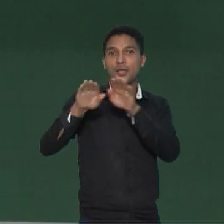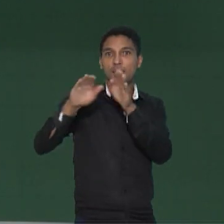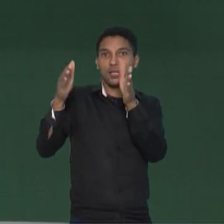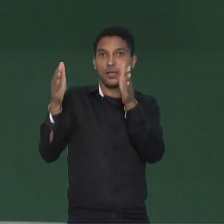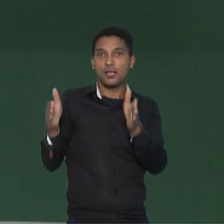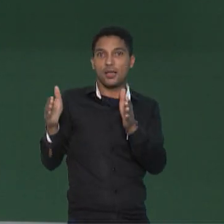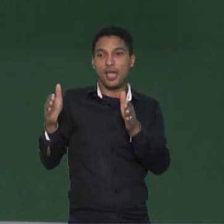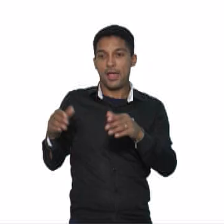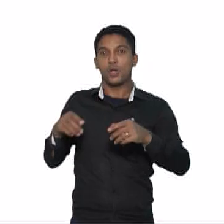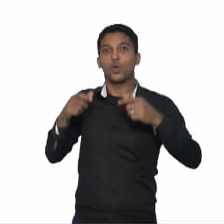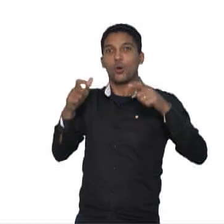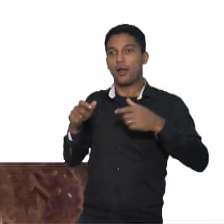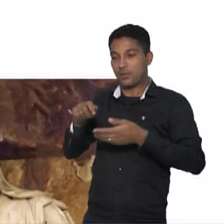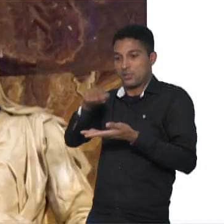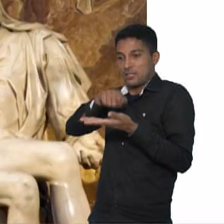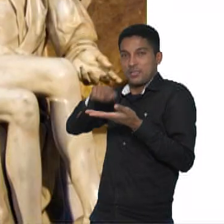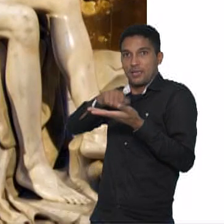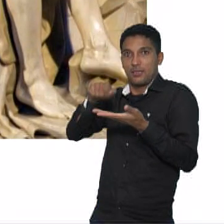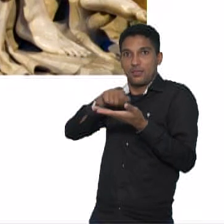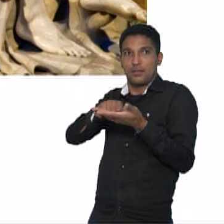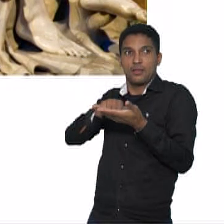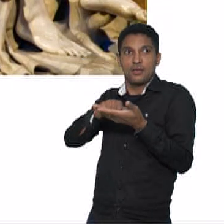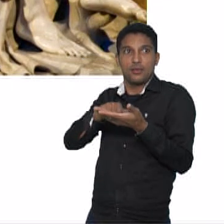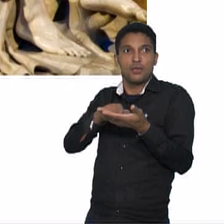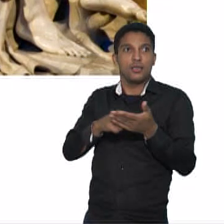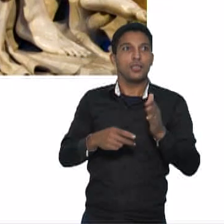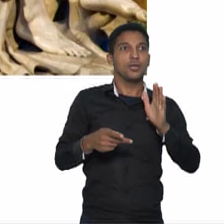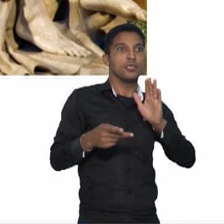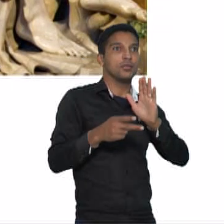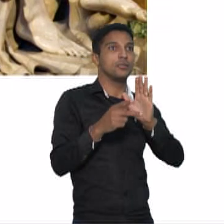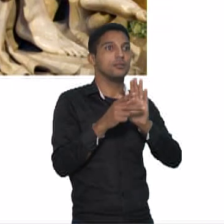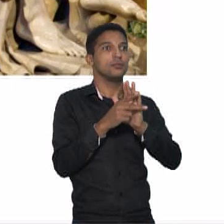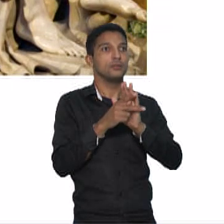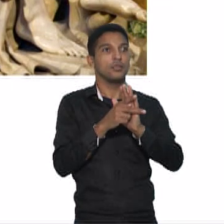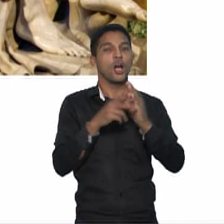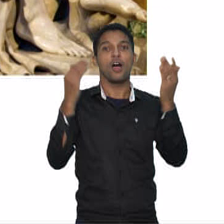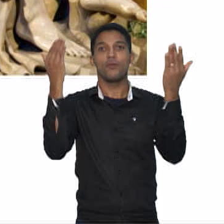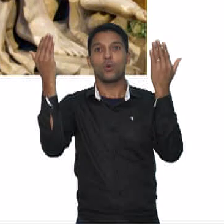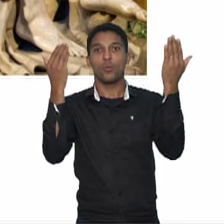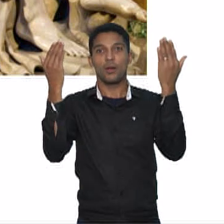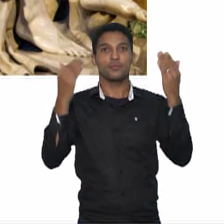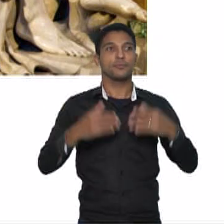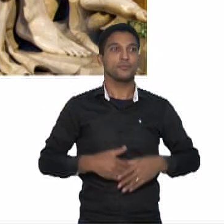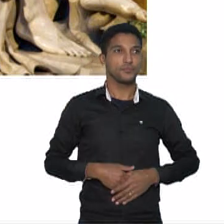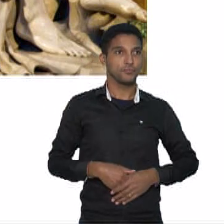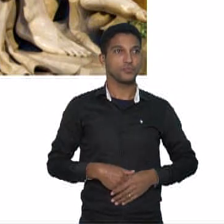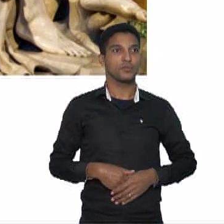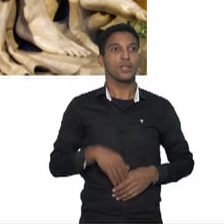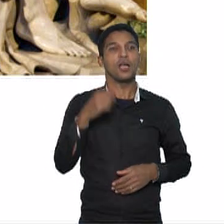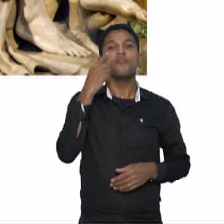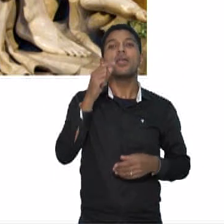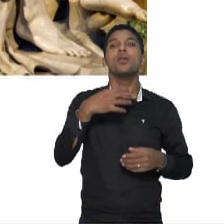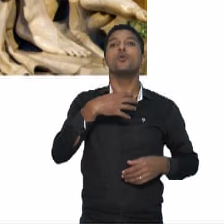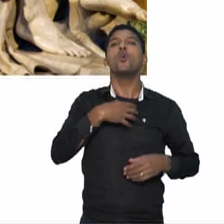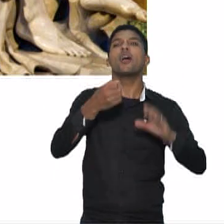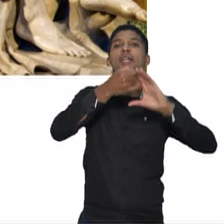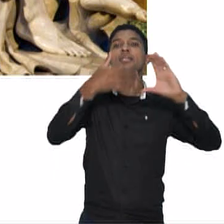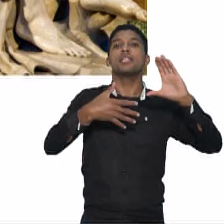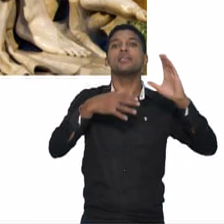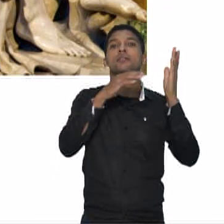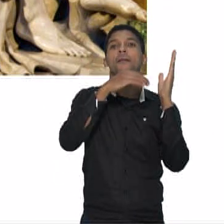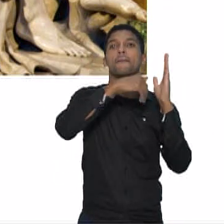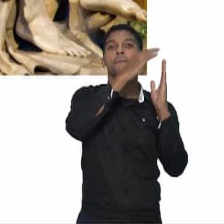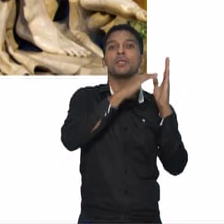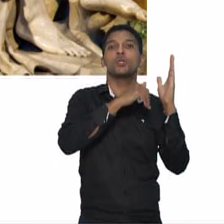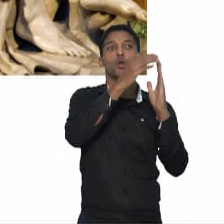escreve como a morte de Marat. Né? Aqui, ó, já vou comparar ali com o Michelangelo. E olha a composição do braço, como é parecida